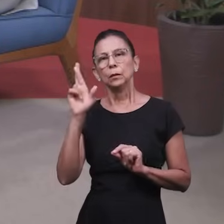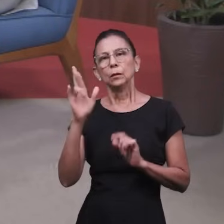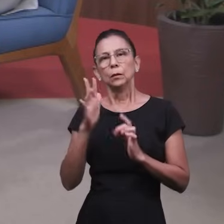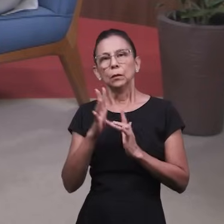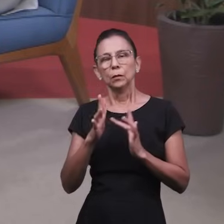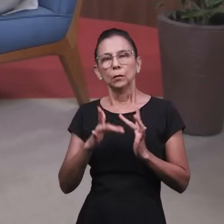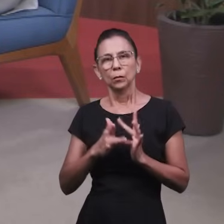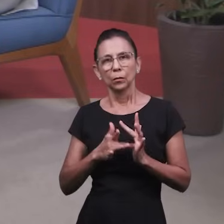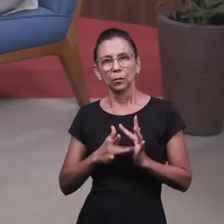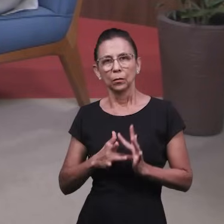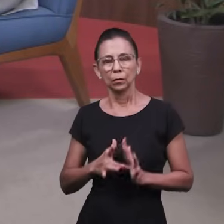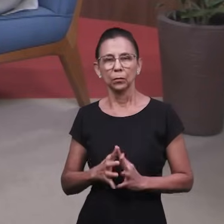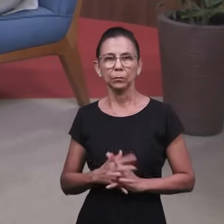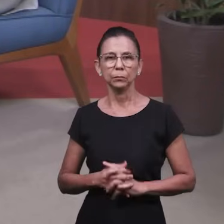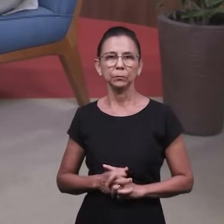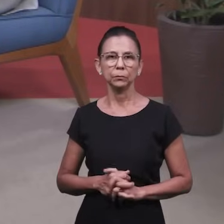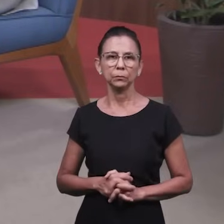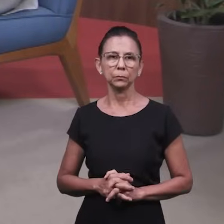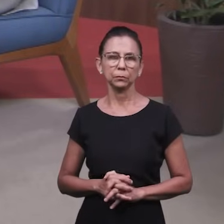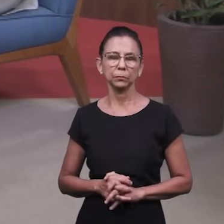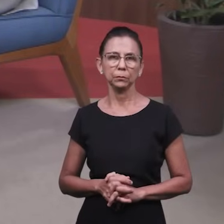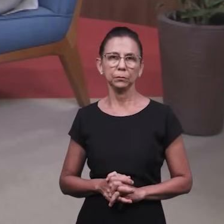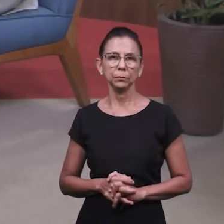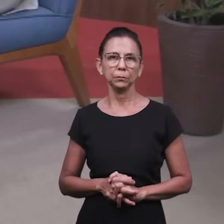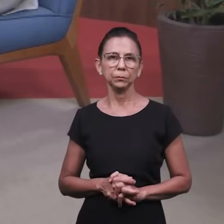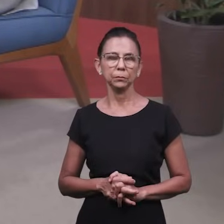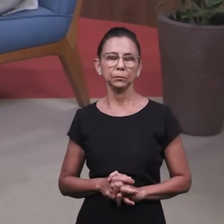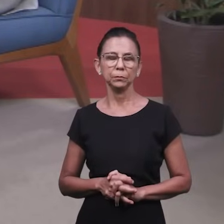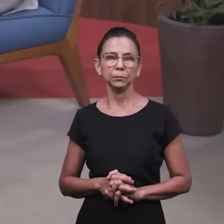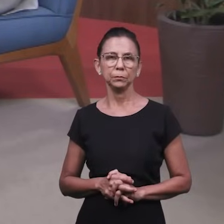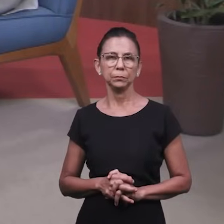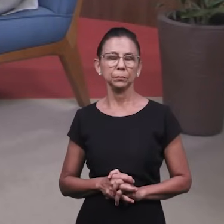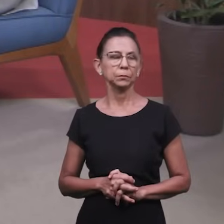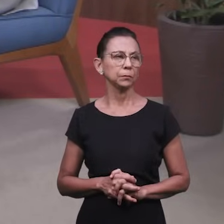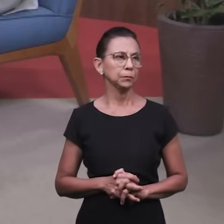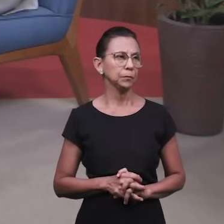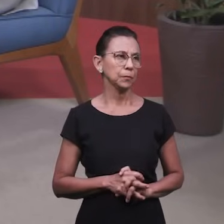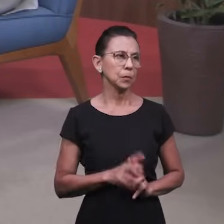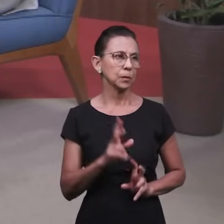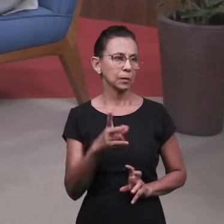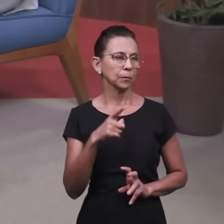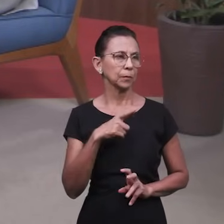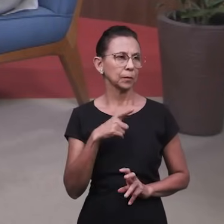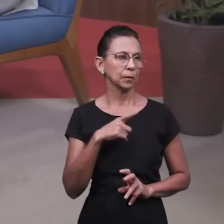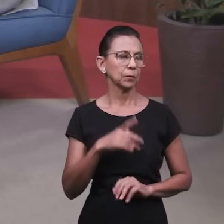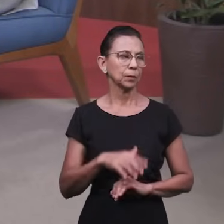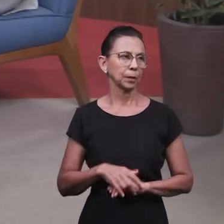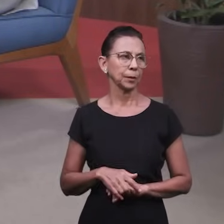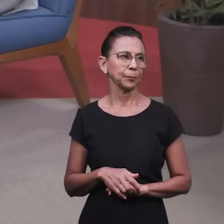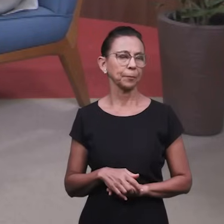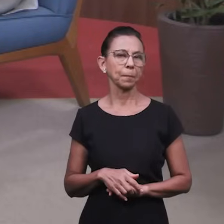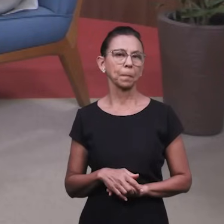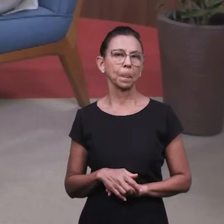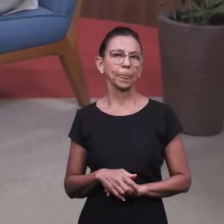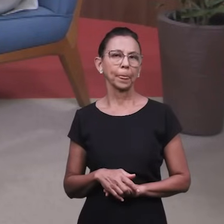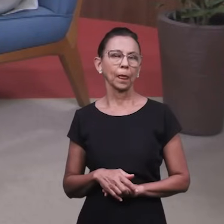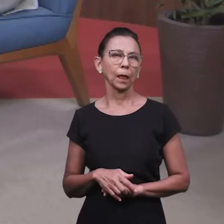Essa luz. Daniel, a gente sempre termina o quadro com uma palavra para as pessoas que estão nos